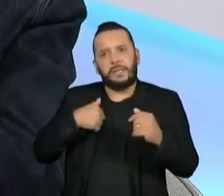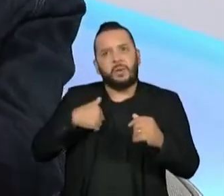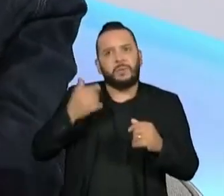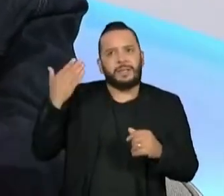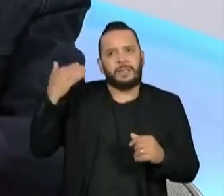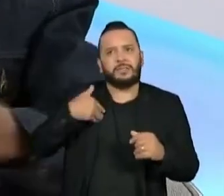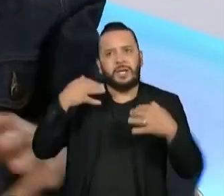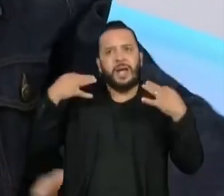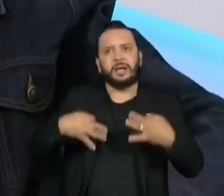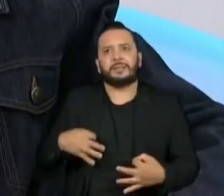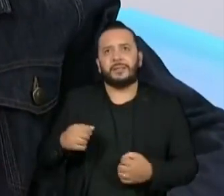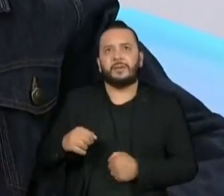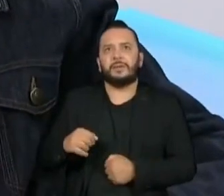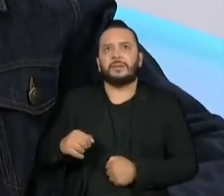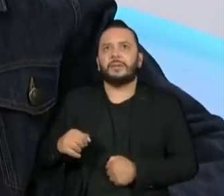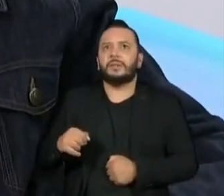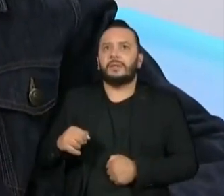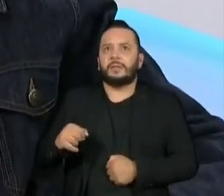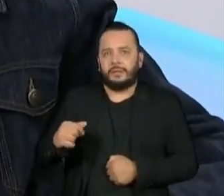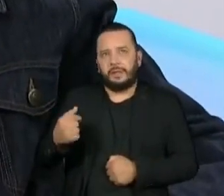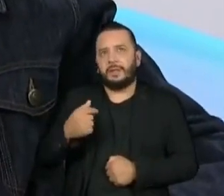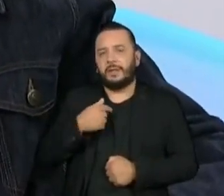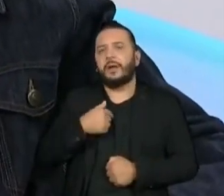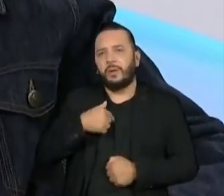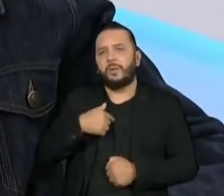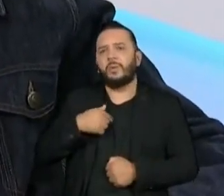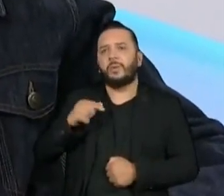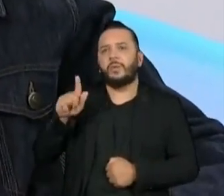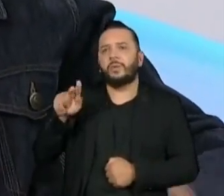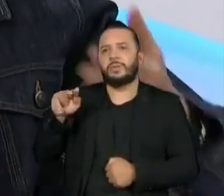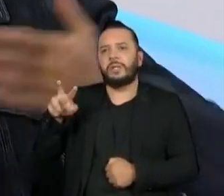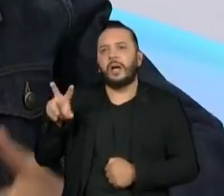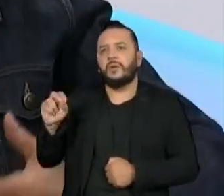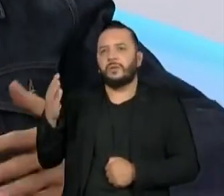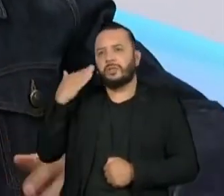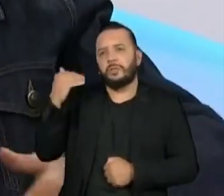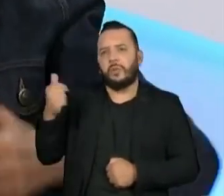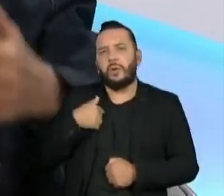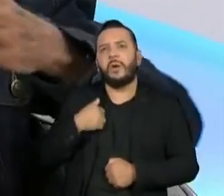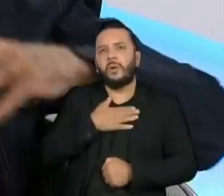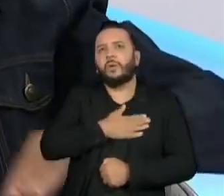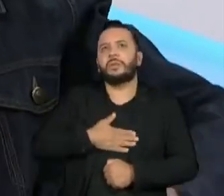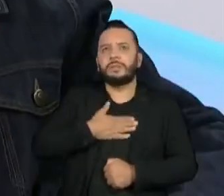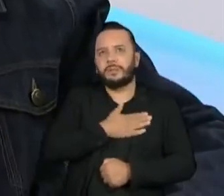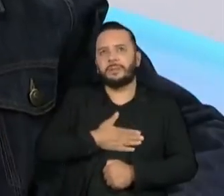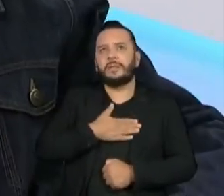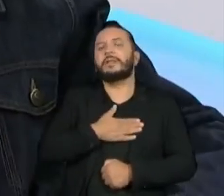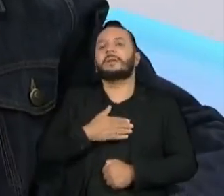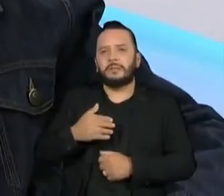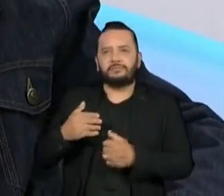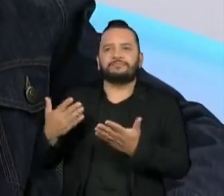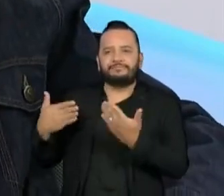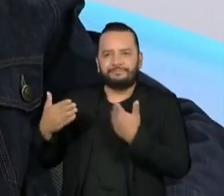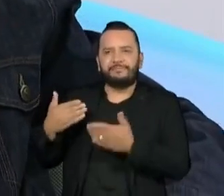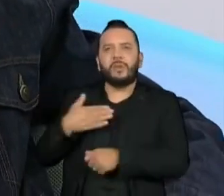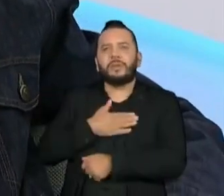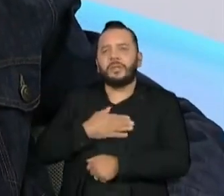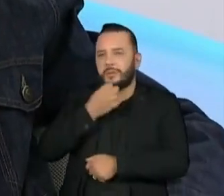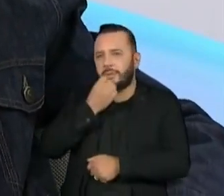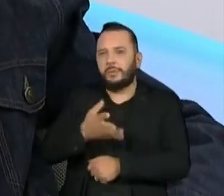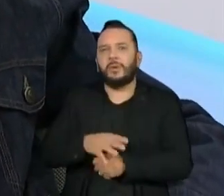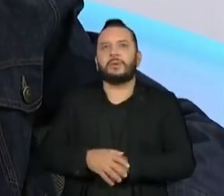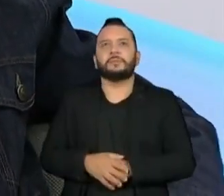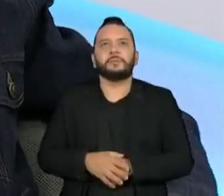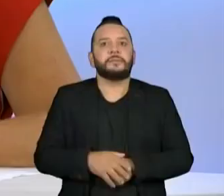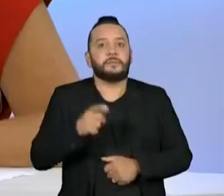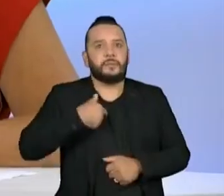eu me senti atraído para essa conversa por causa Maravilhoso. disso e gostei de tê-la. Gostei muito do Gustavo, muito bom. Deixa